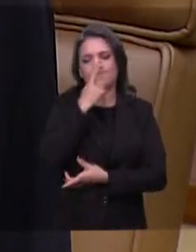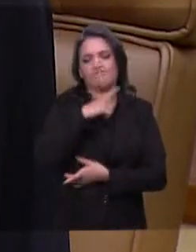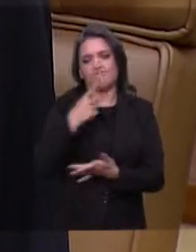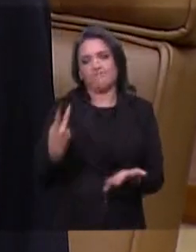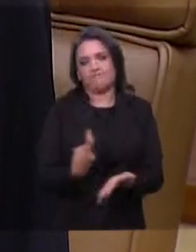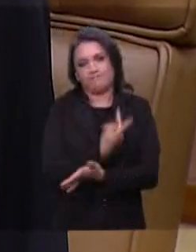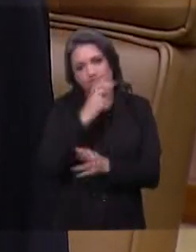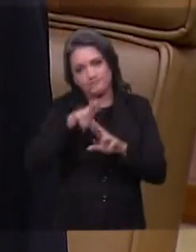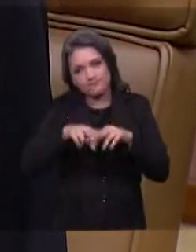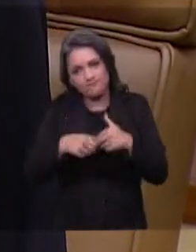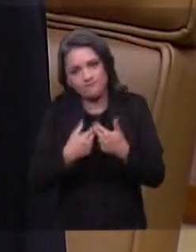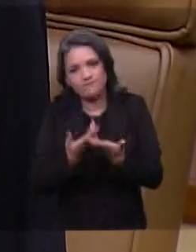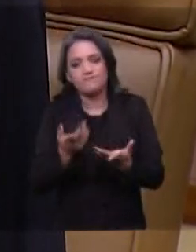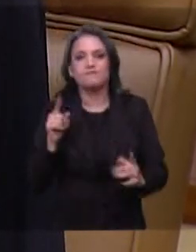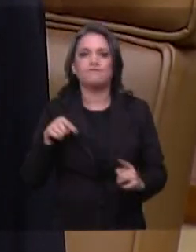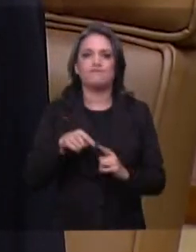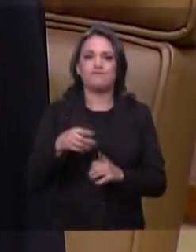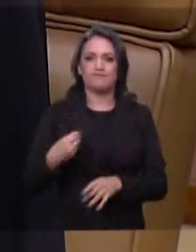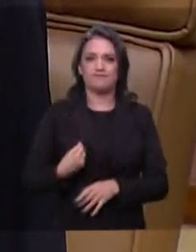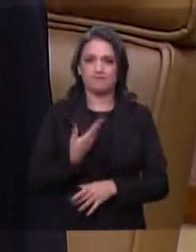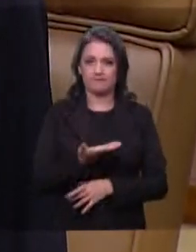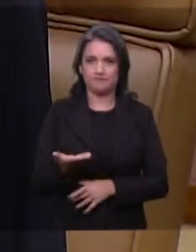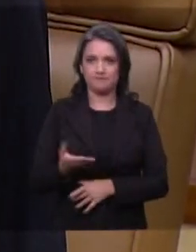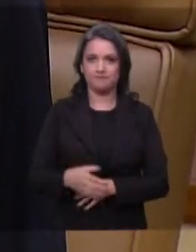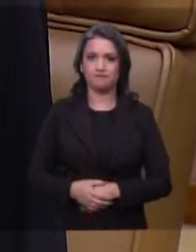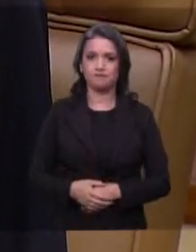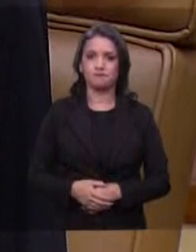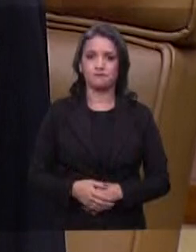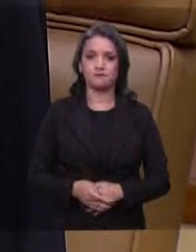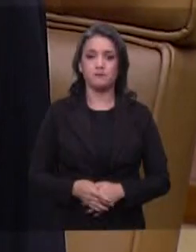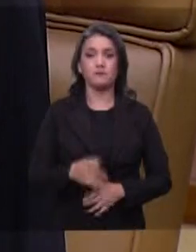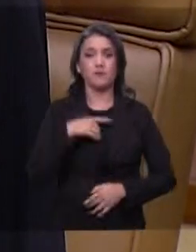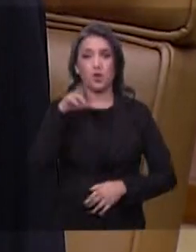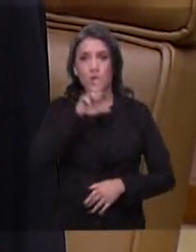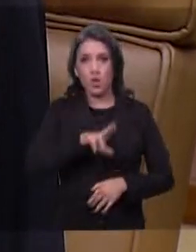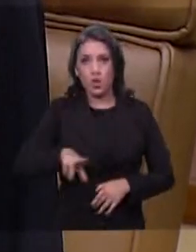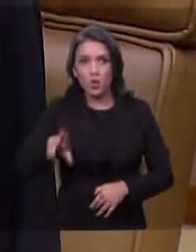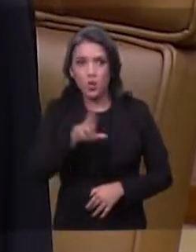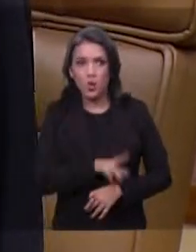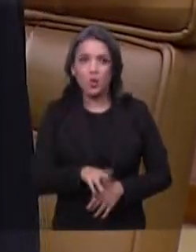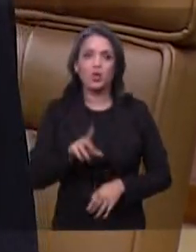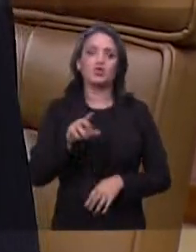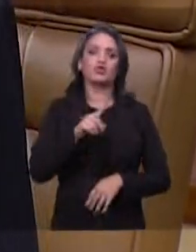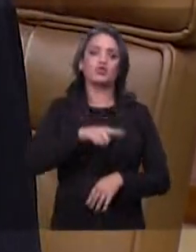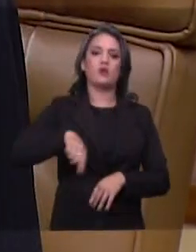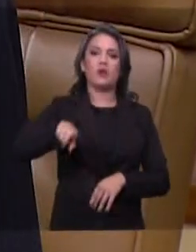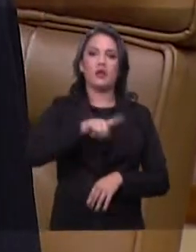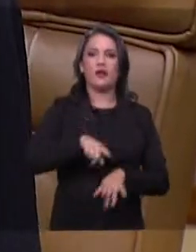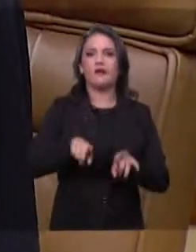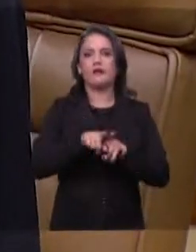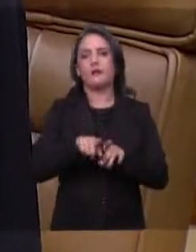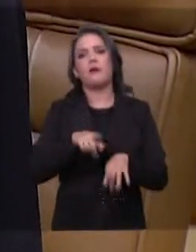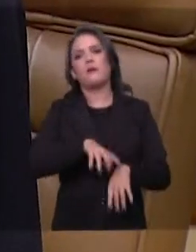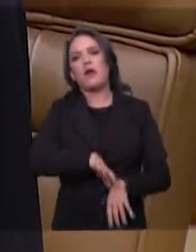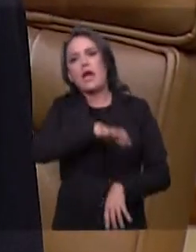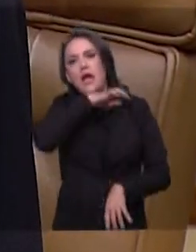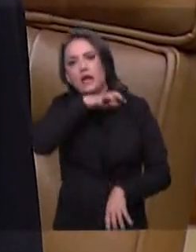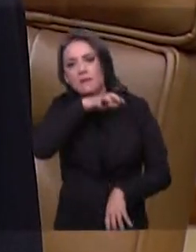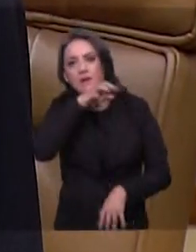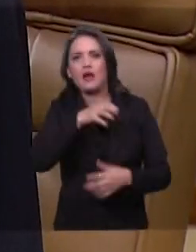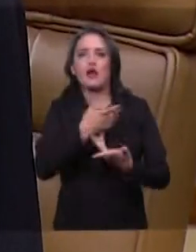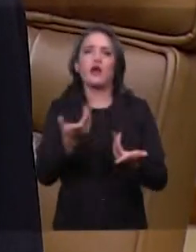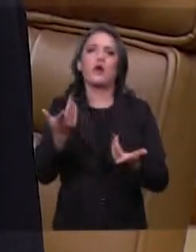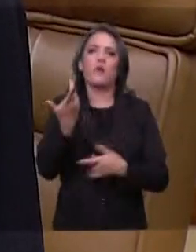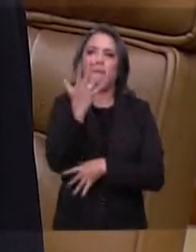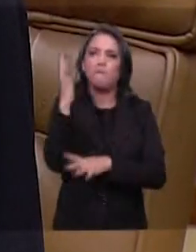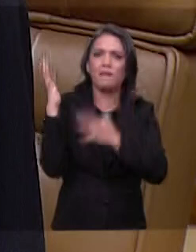e justifica a própria existência de tais comunidades. Para além do uso e exploração na criação extensiva de animais, no extrativismo de